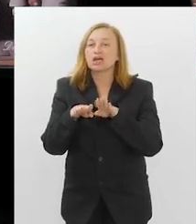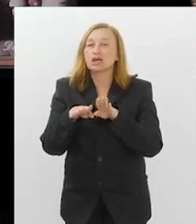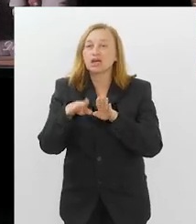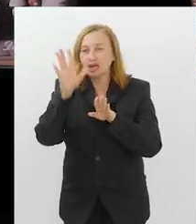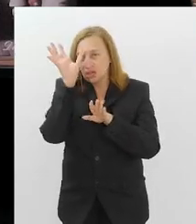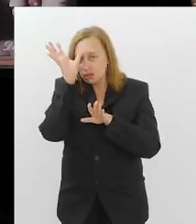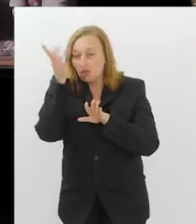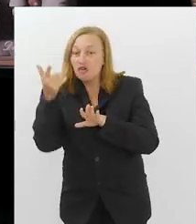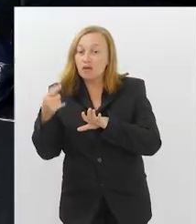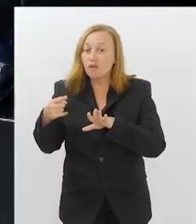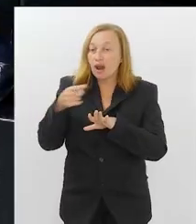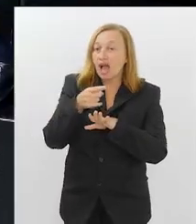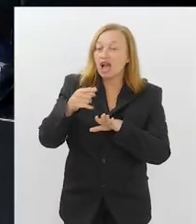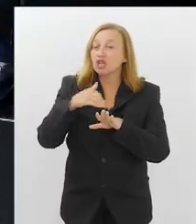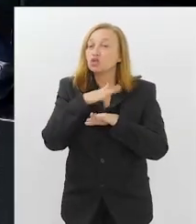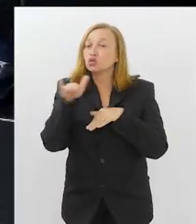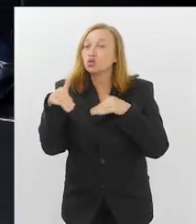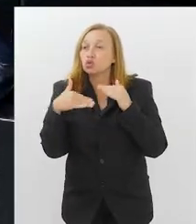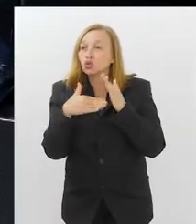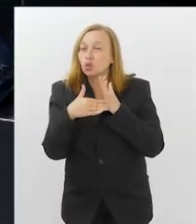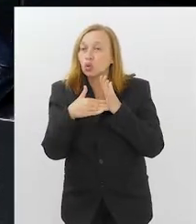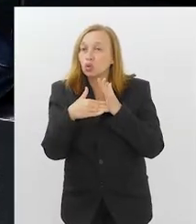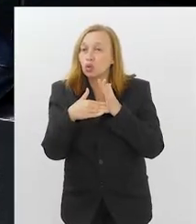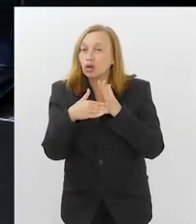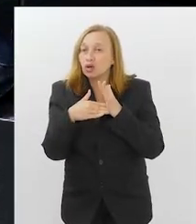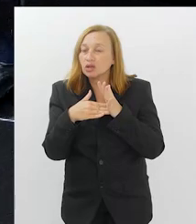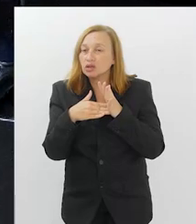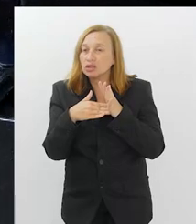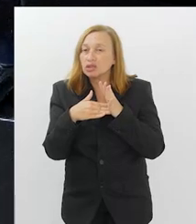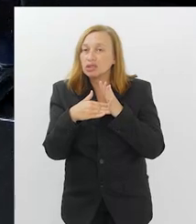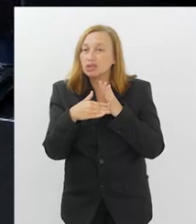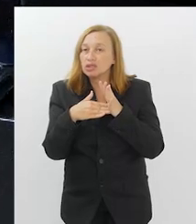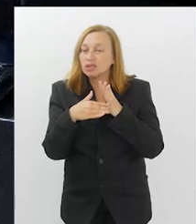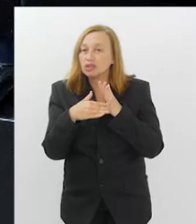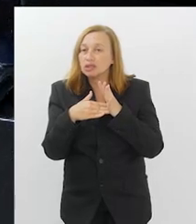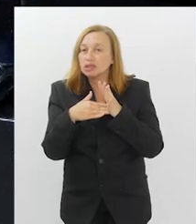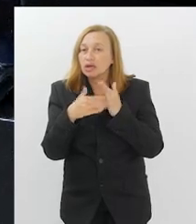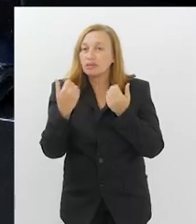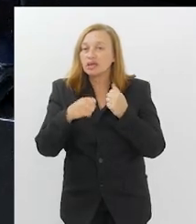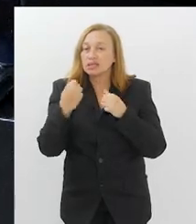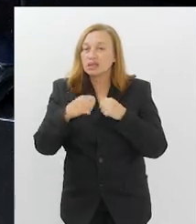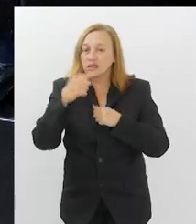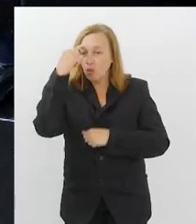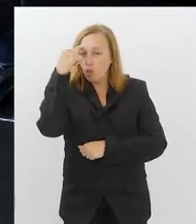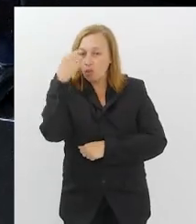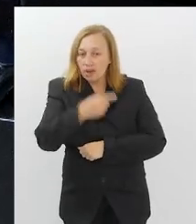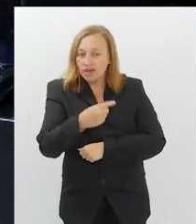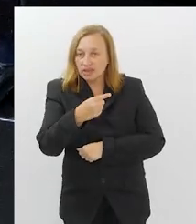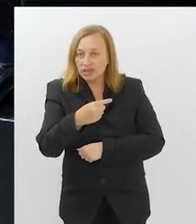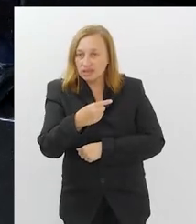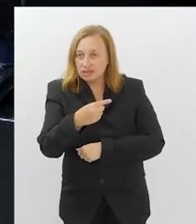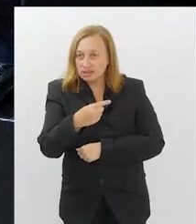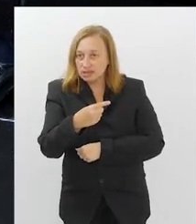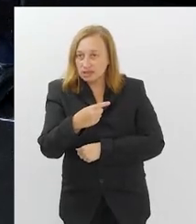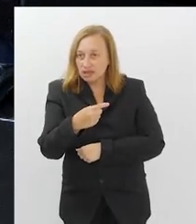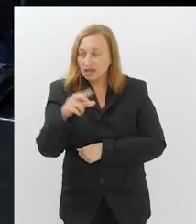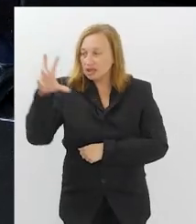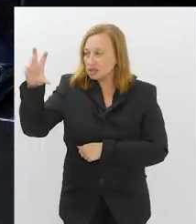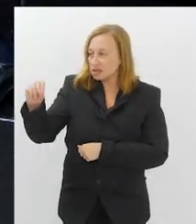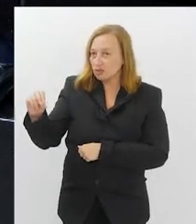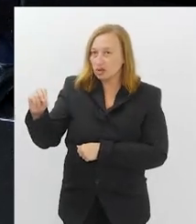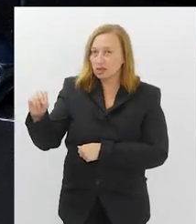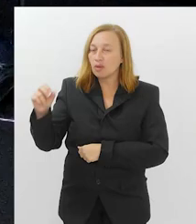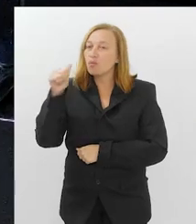foi resolvida ali, então todas as seccionais deveriam obedecer à paridade,